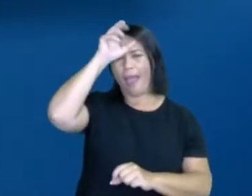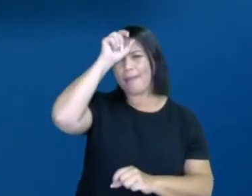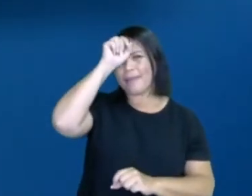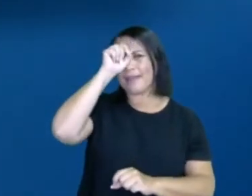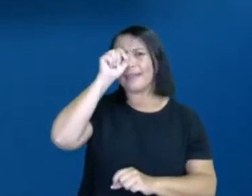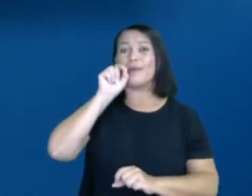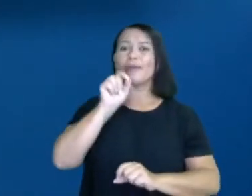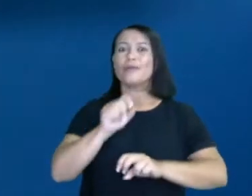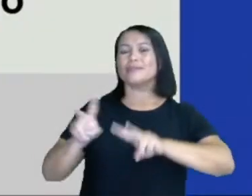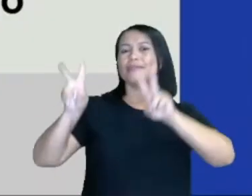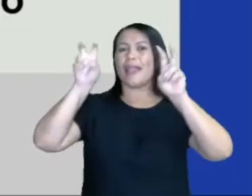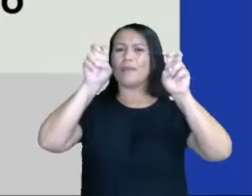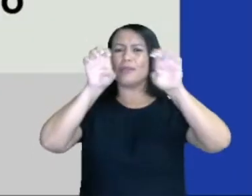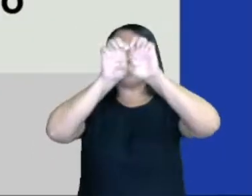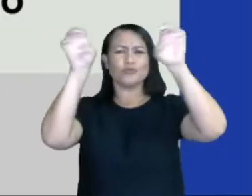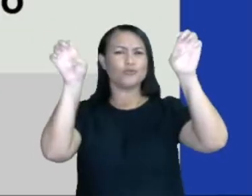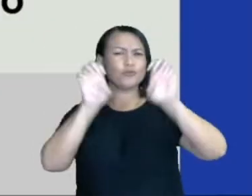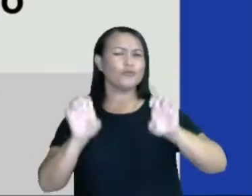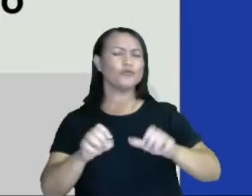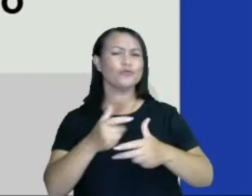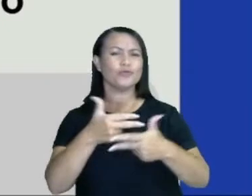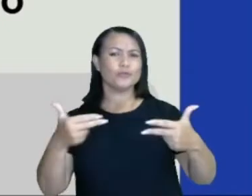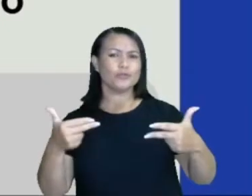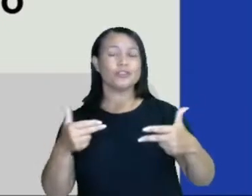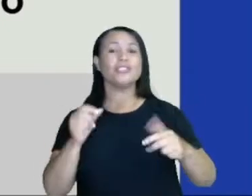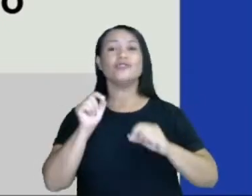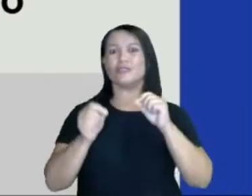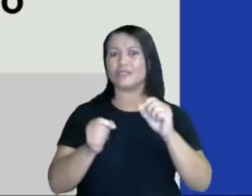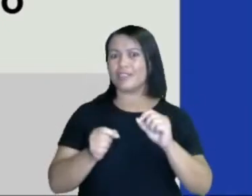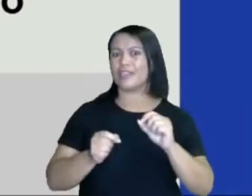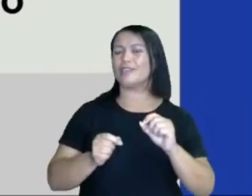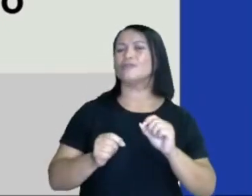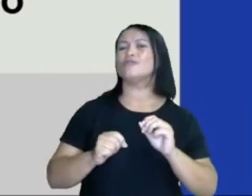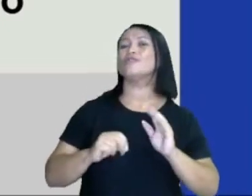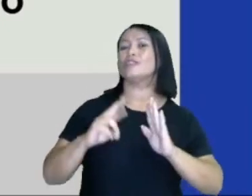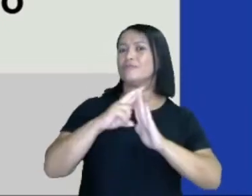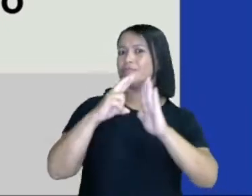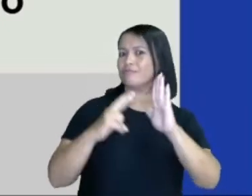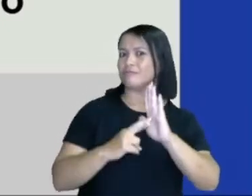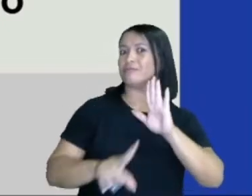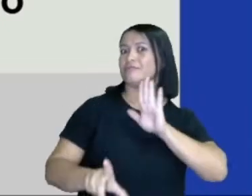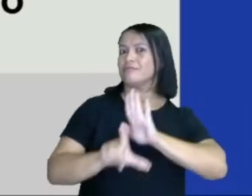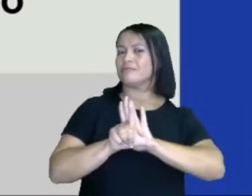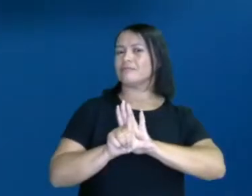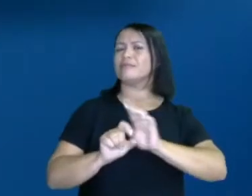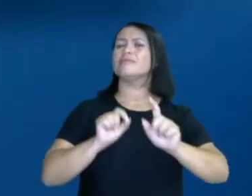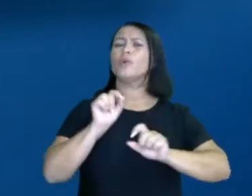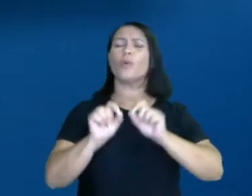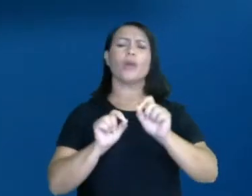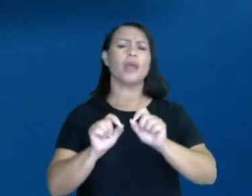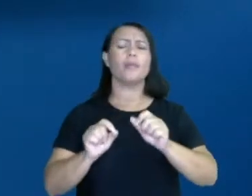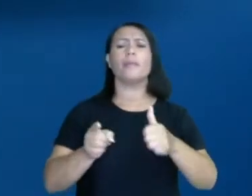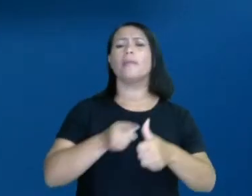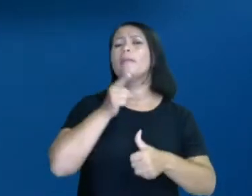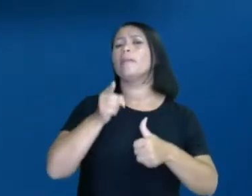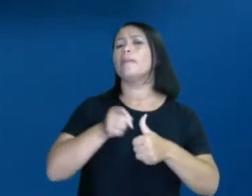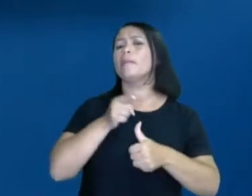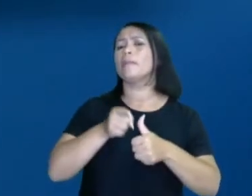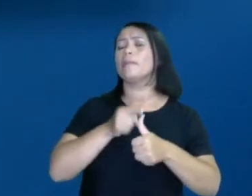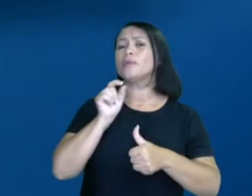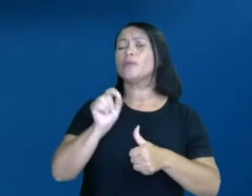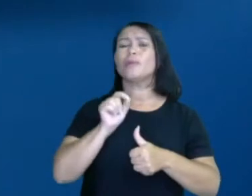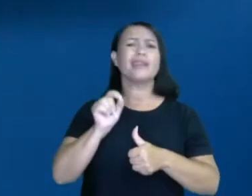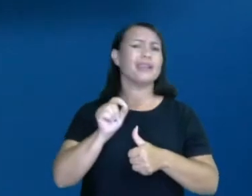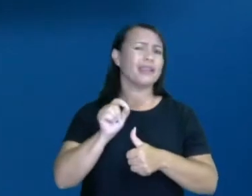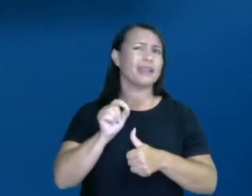conteúdo de elementos estruturais dos gêneros normativos e legais. Então, primeiramente,